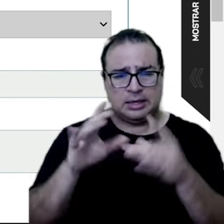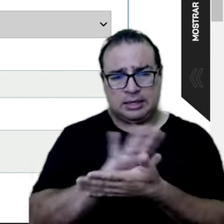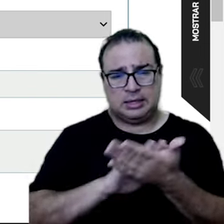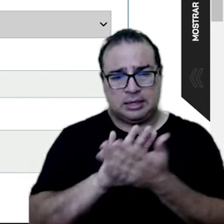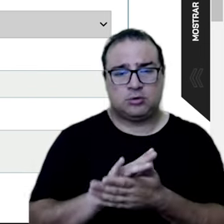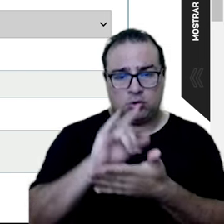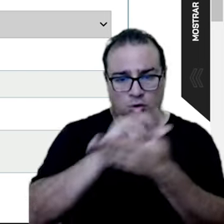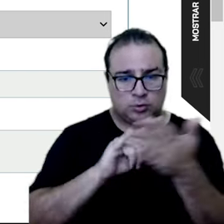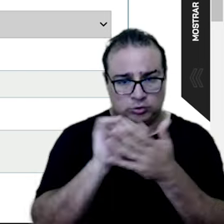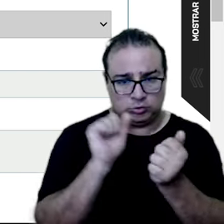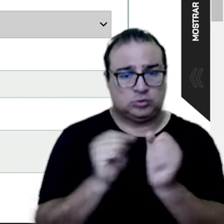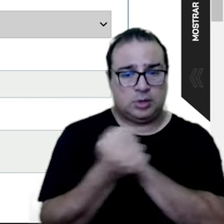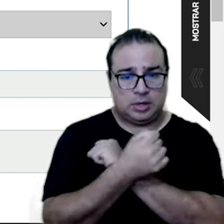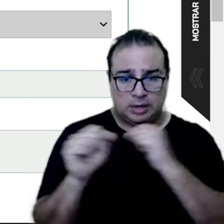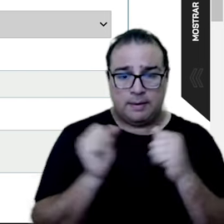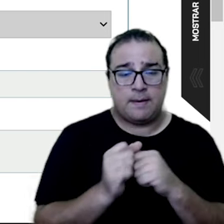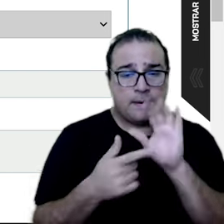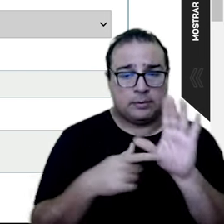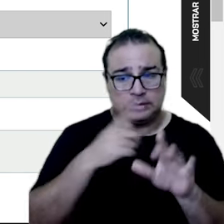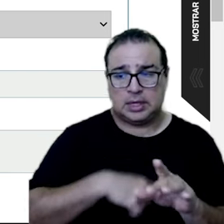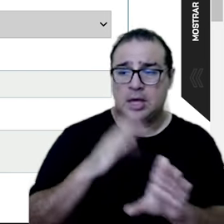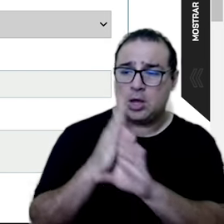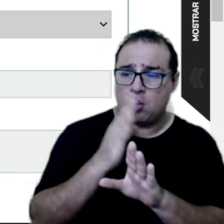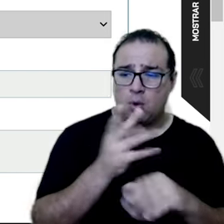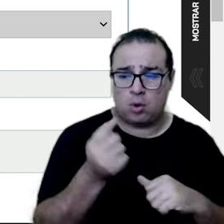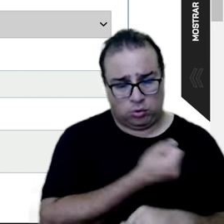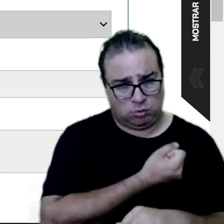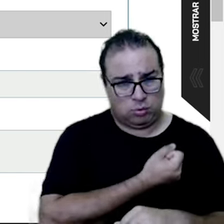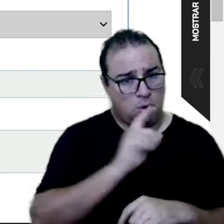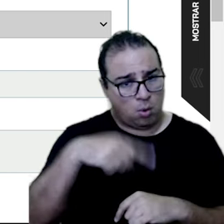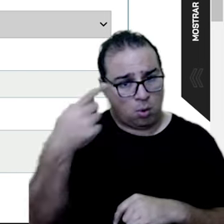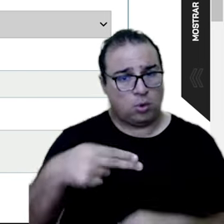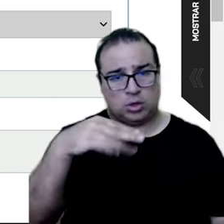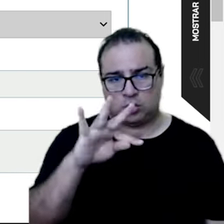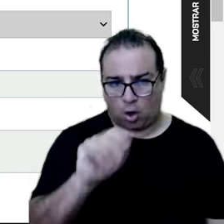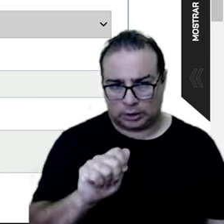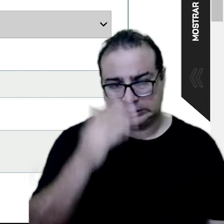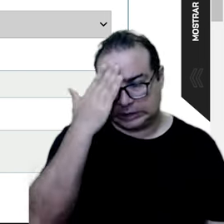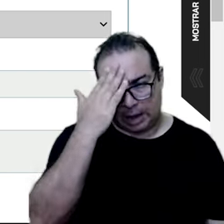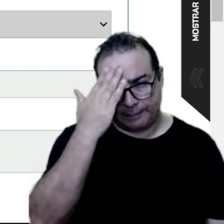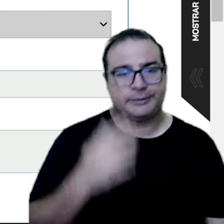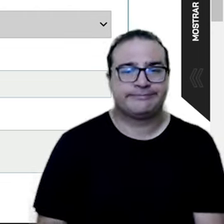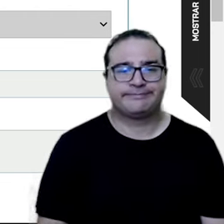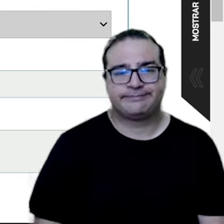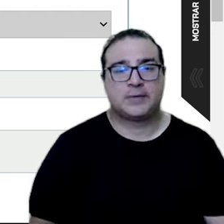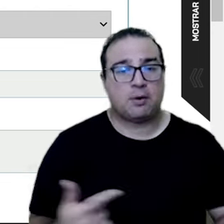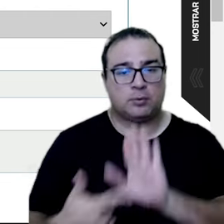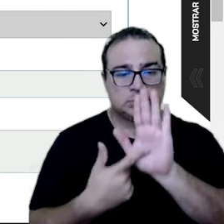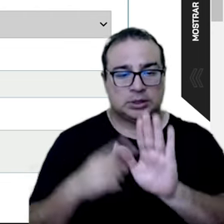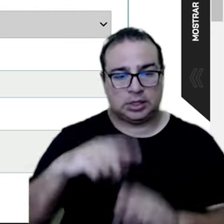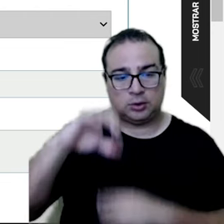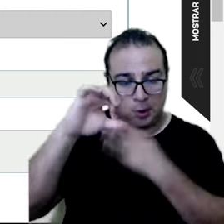emitir esse número de documento aí gigante Aqui é onde a gente identifica o número da próxima nota tá tá vou deixar aqui na nossa